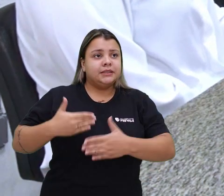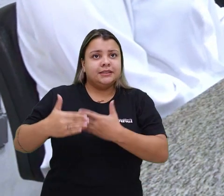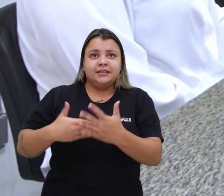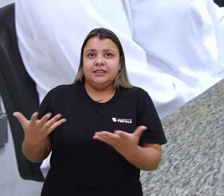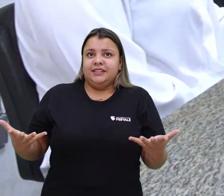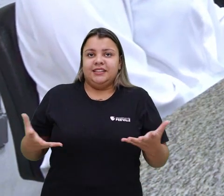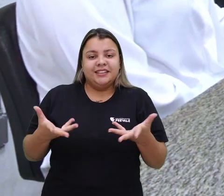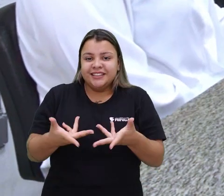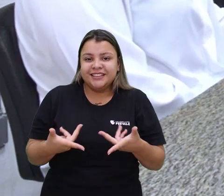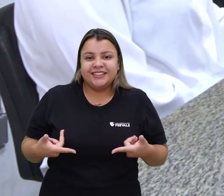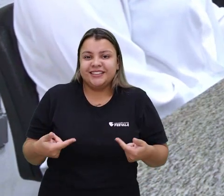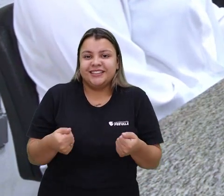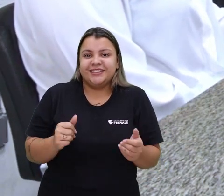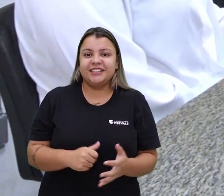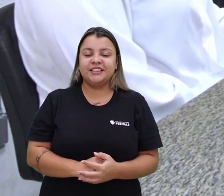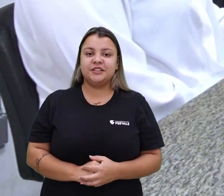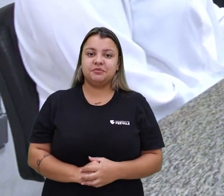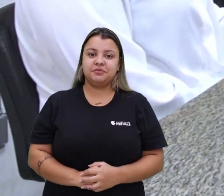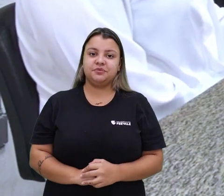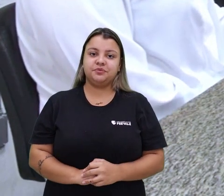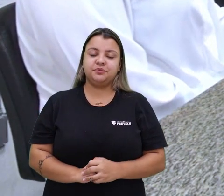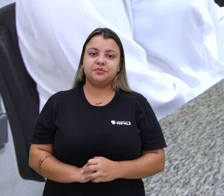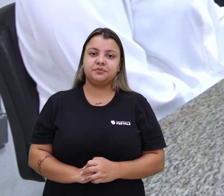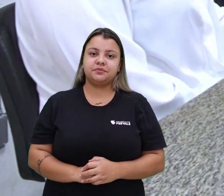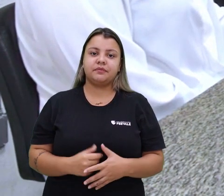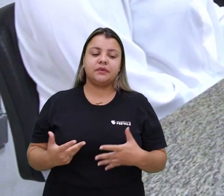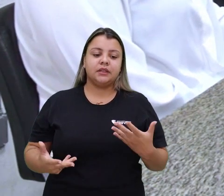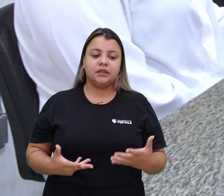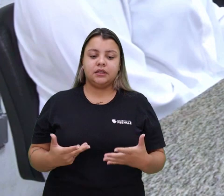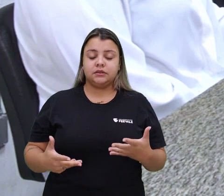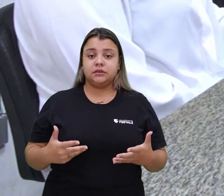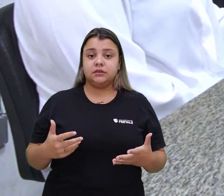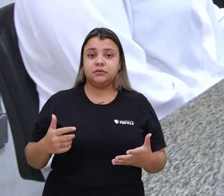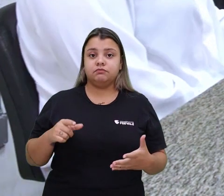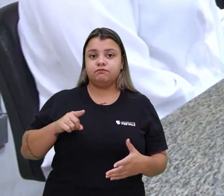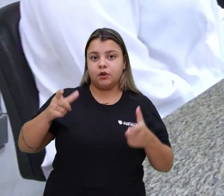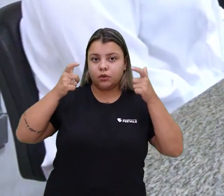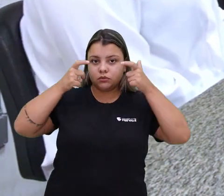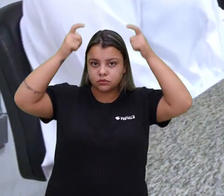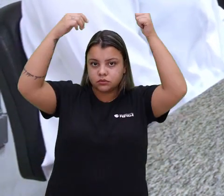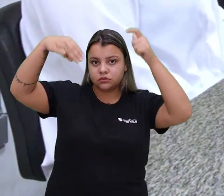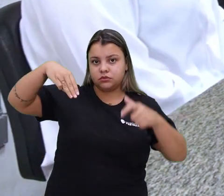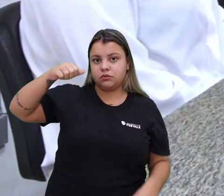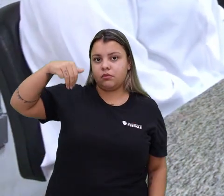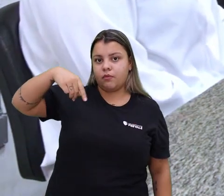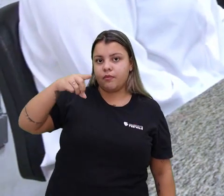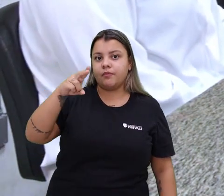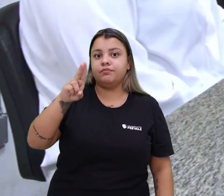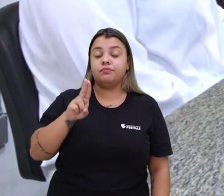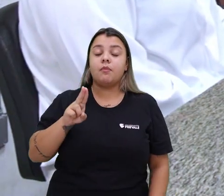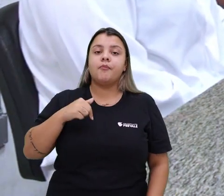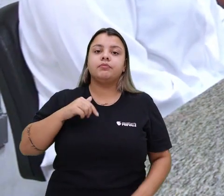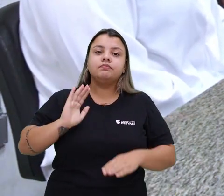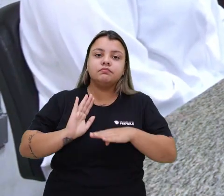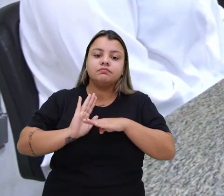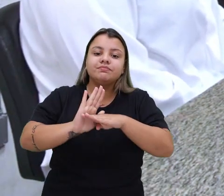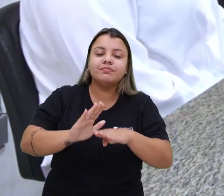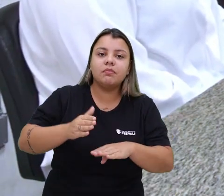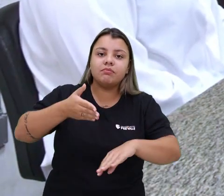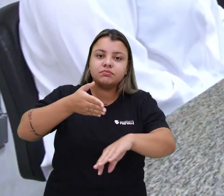incrível assim né ã e o chefe mamadu me ajudou a entrar no chess Felipe né